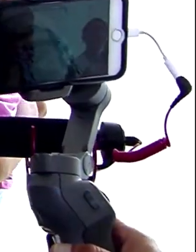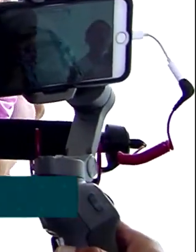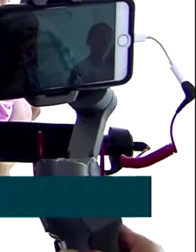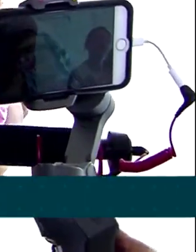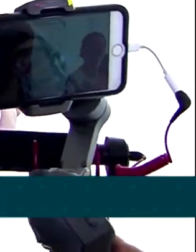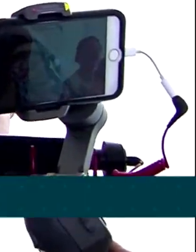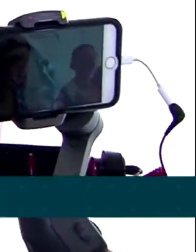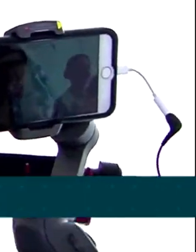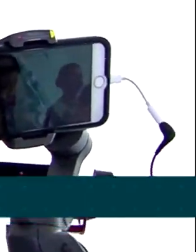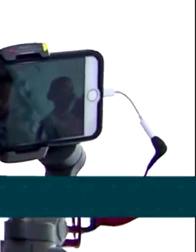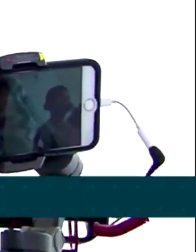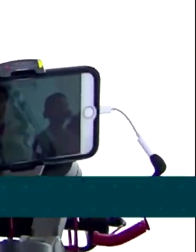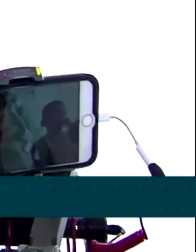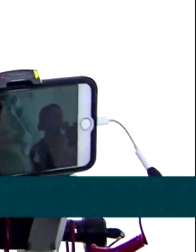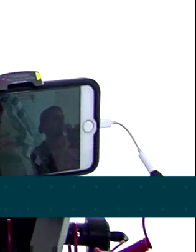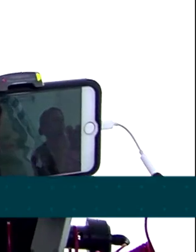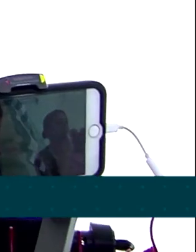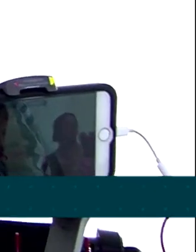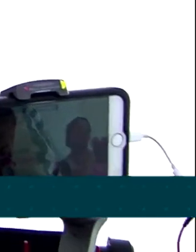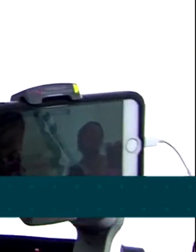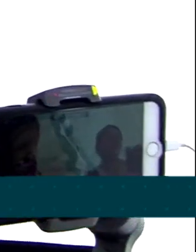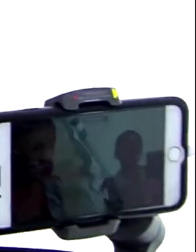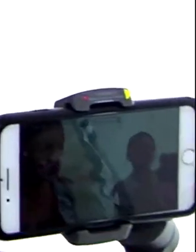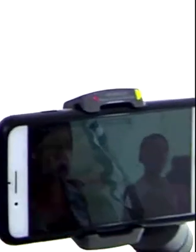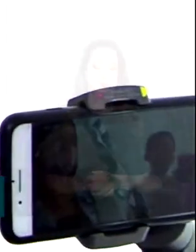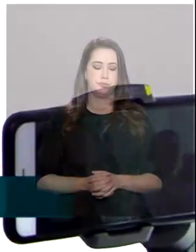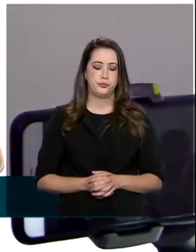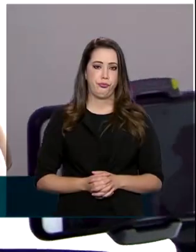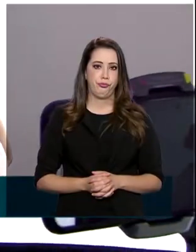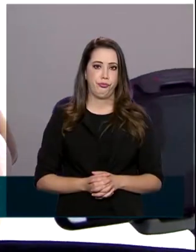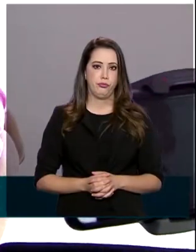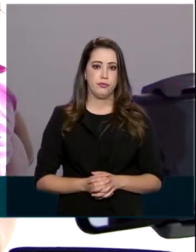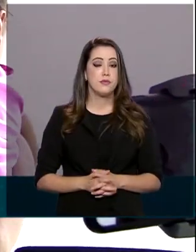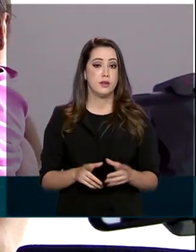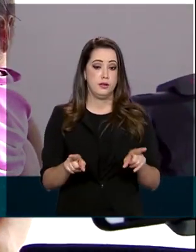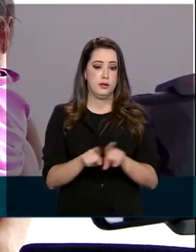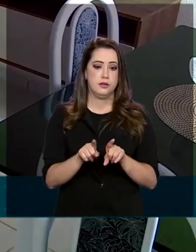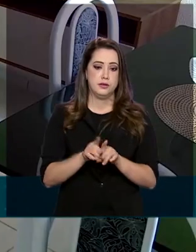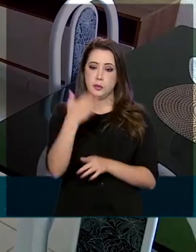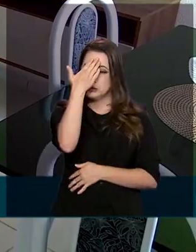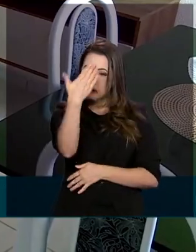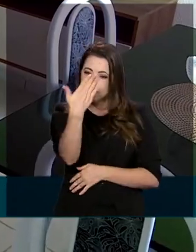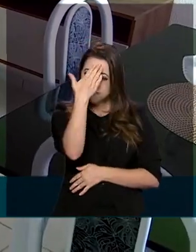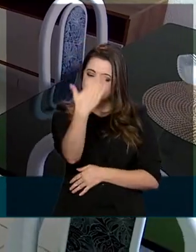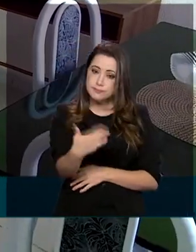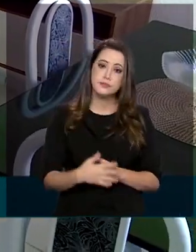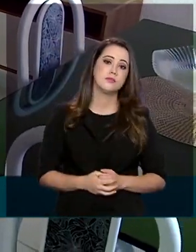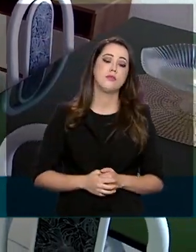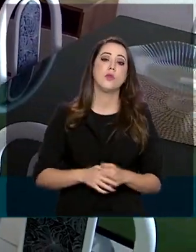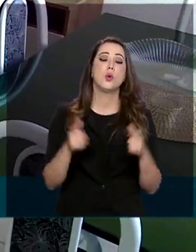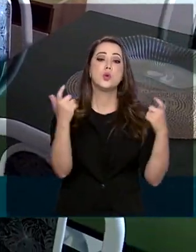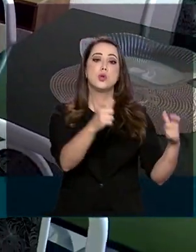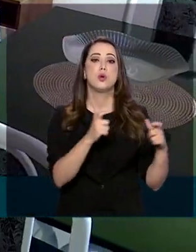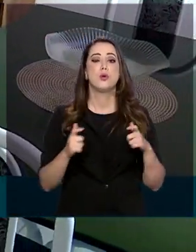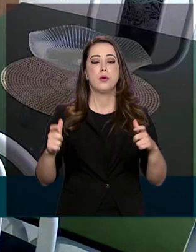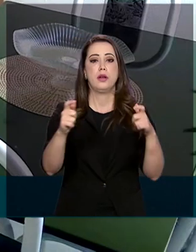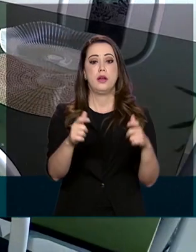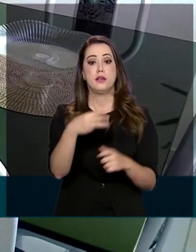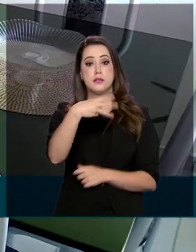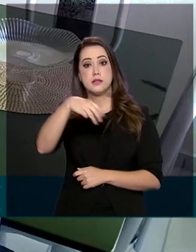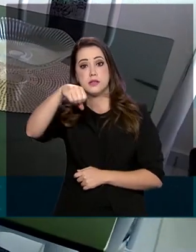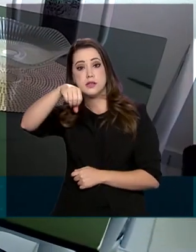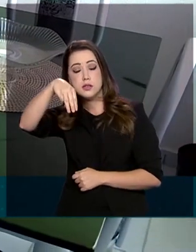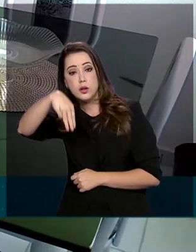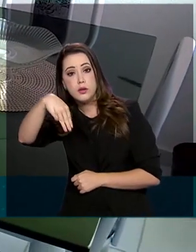ajudou, eu fico muito feliz e pode ter certeza que eu estou muito, muito grata. Os apartamentos de 39 metros